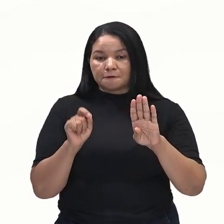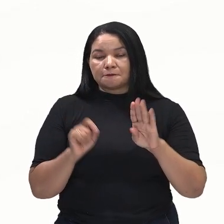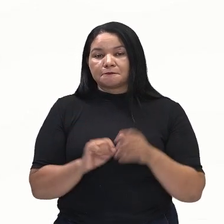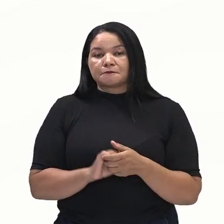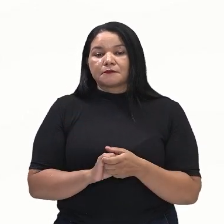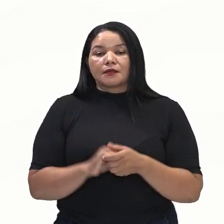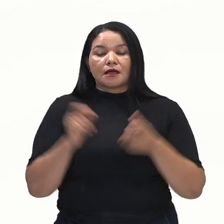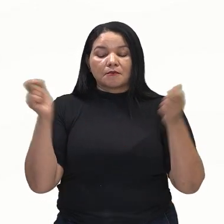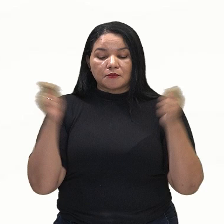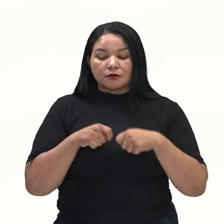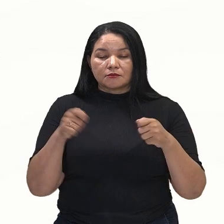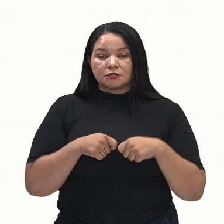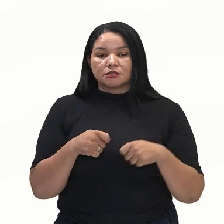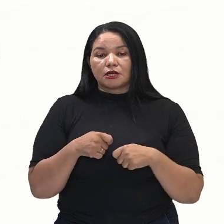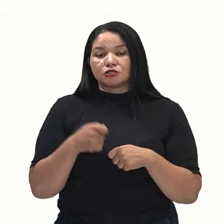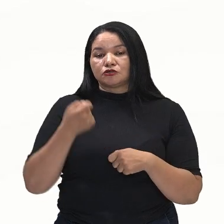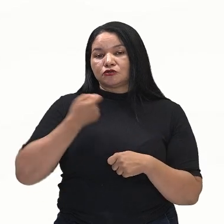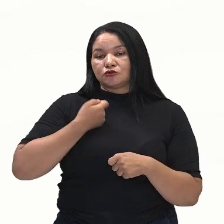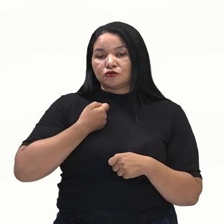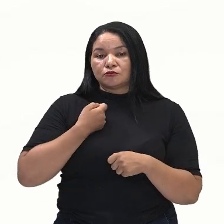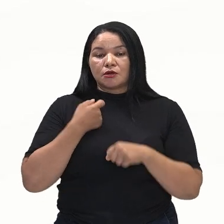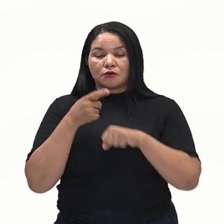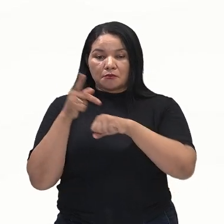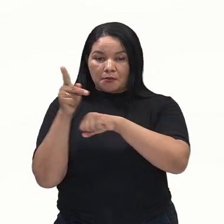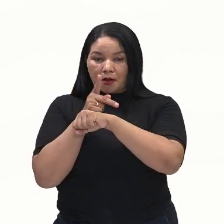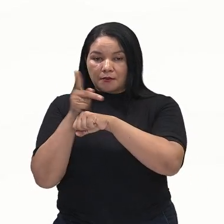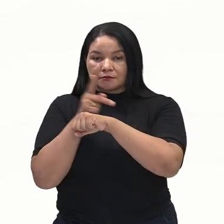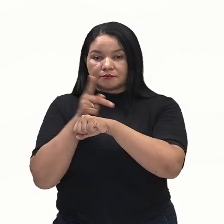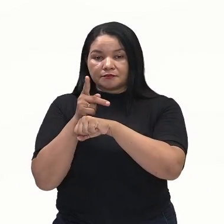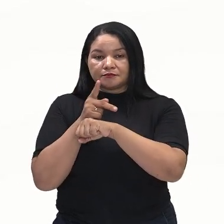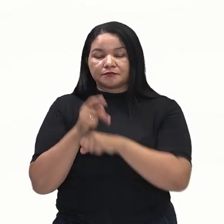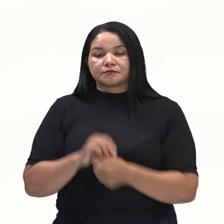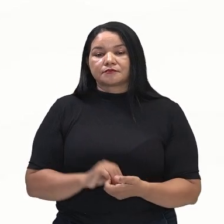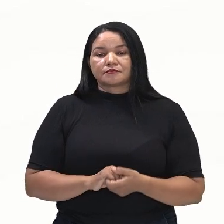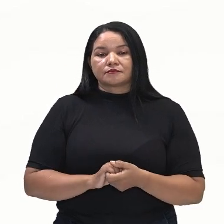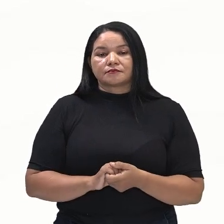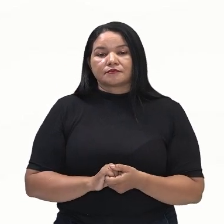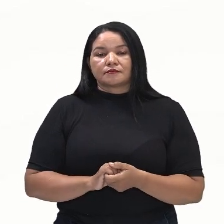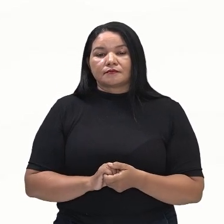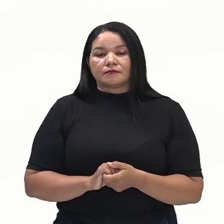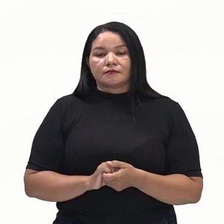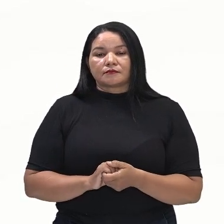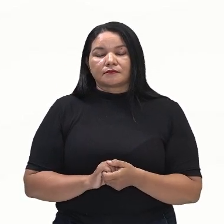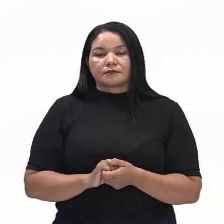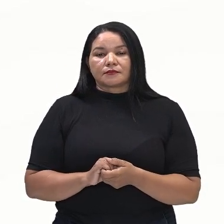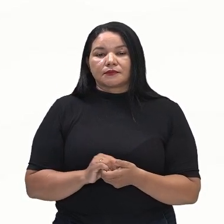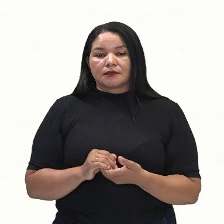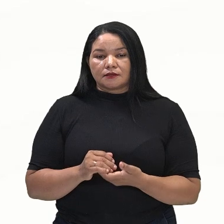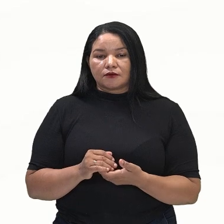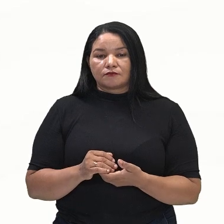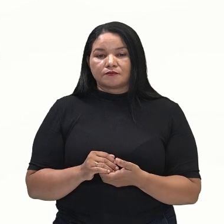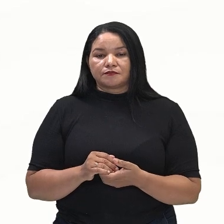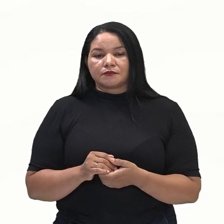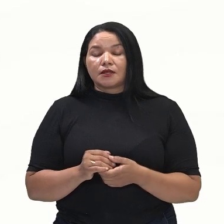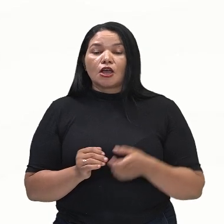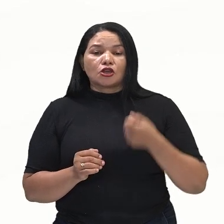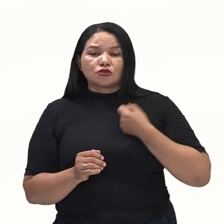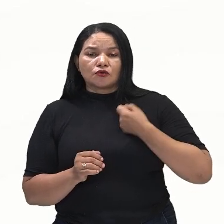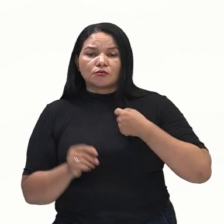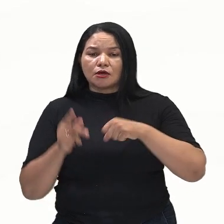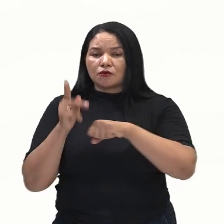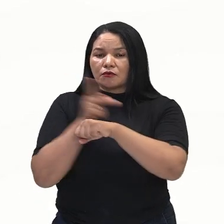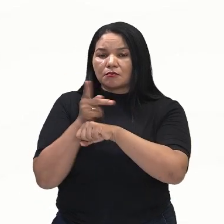a probabilidade de aparecer um número par. Opa, vamos lá aqui. Rapidinho. Número par eu